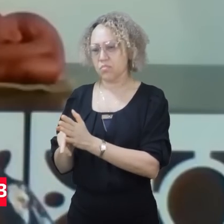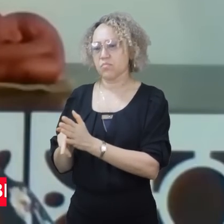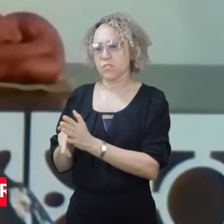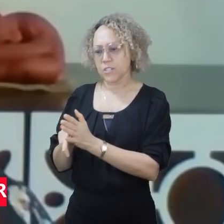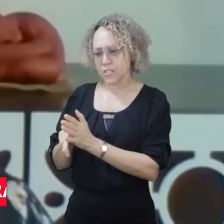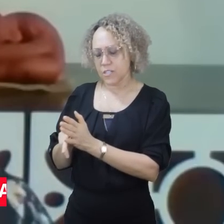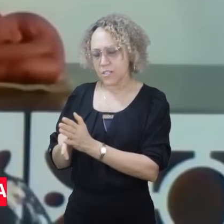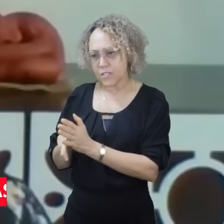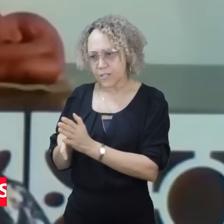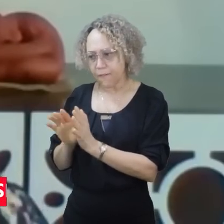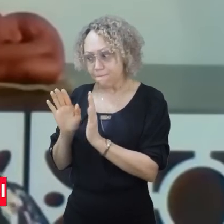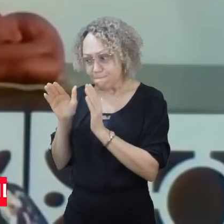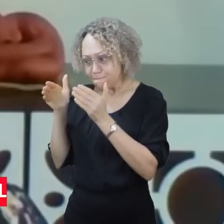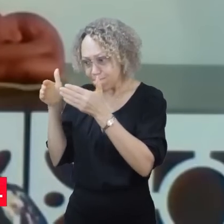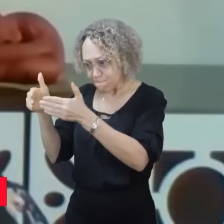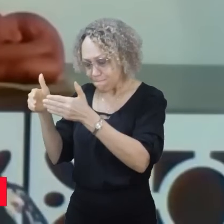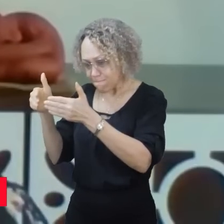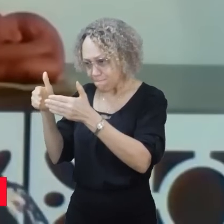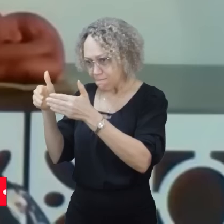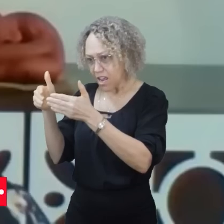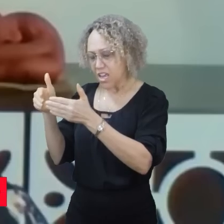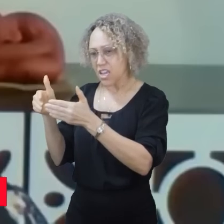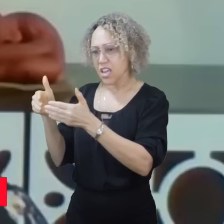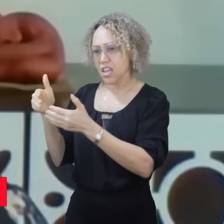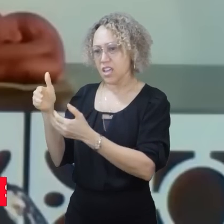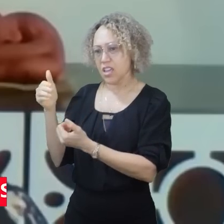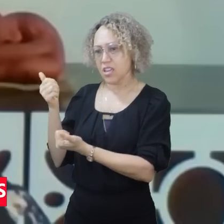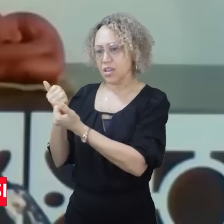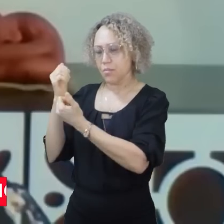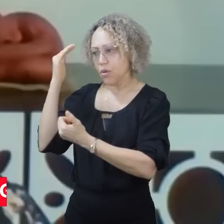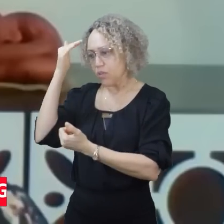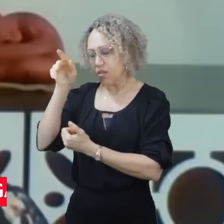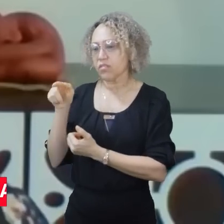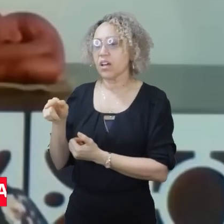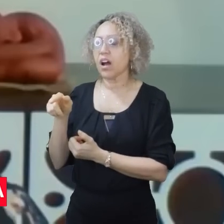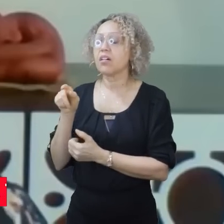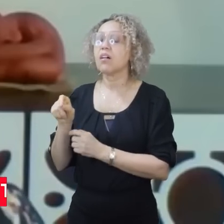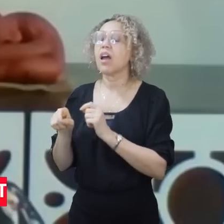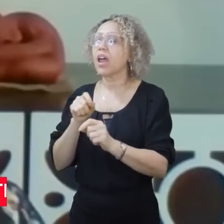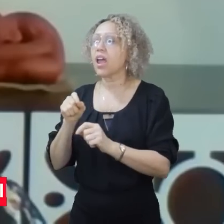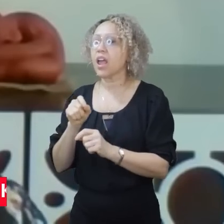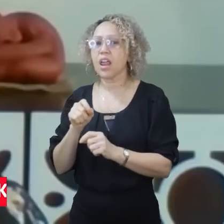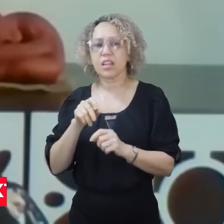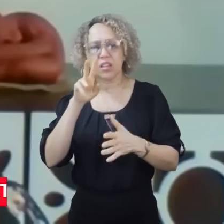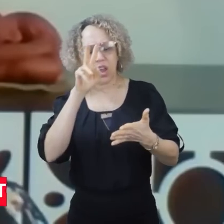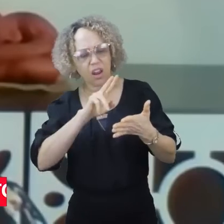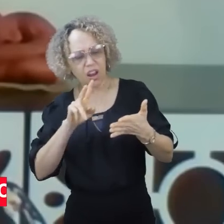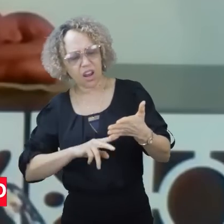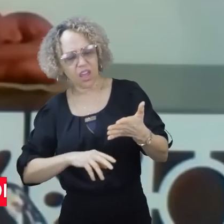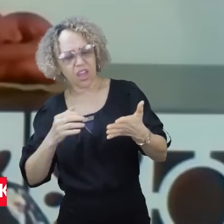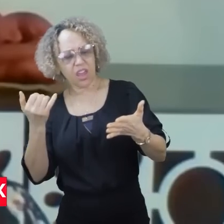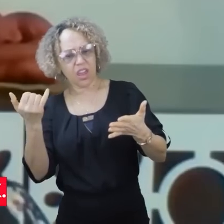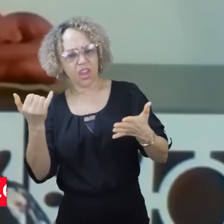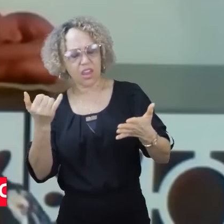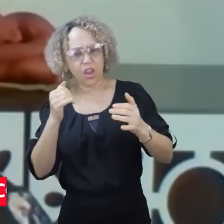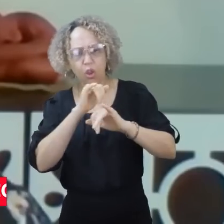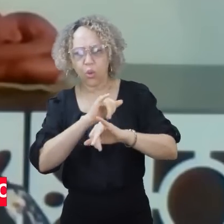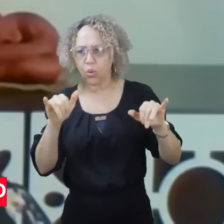de escutar outras coisas, de escutar outras opiniões, de escutar, né, outras redes